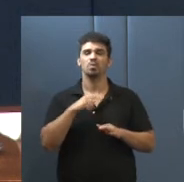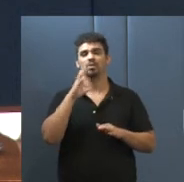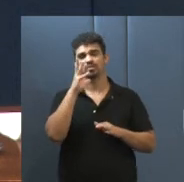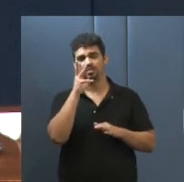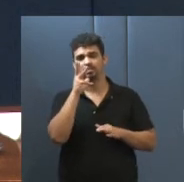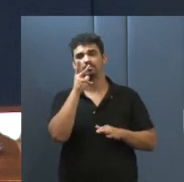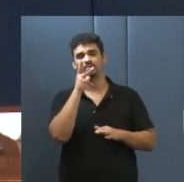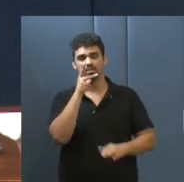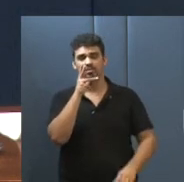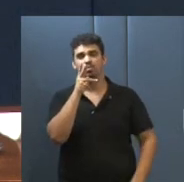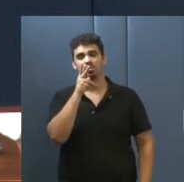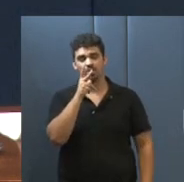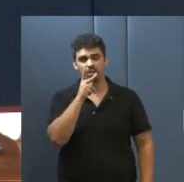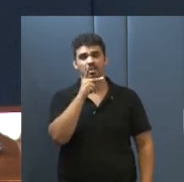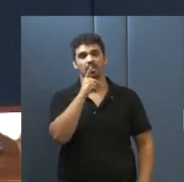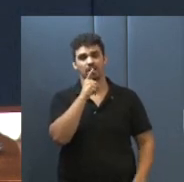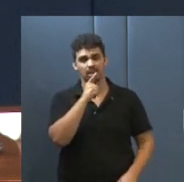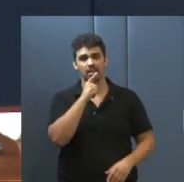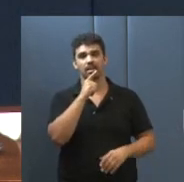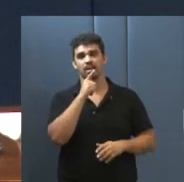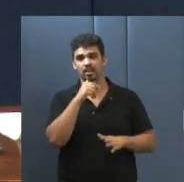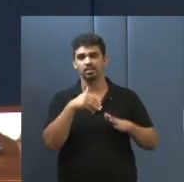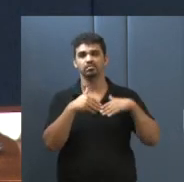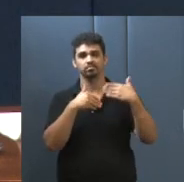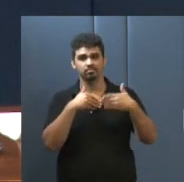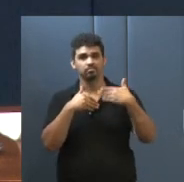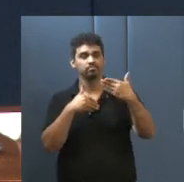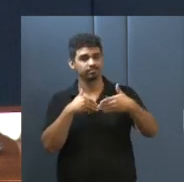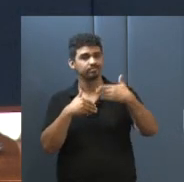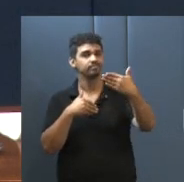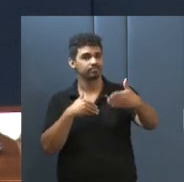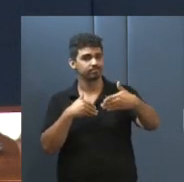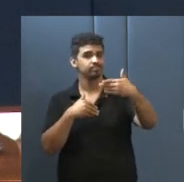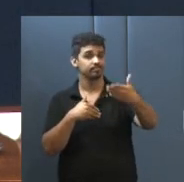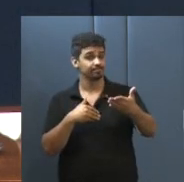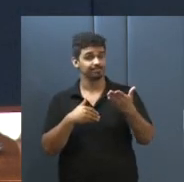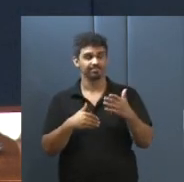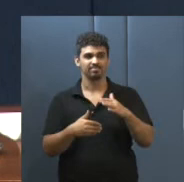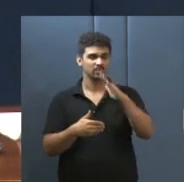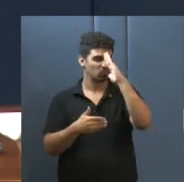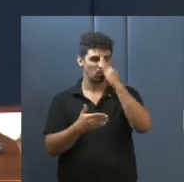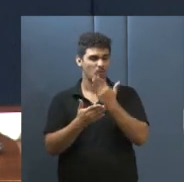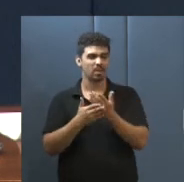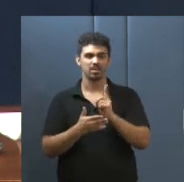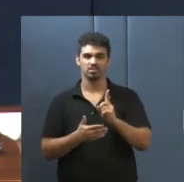muito para isso acontecer. Eu não acredito, não.